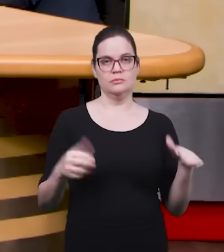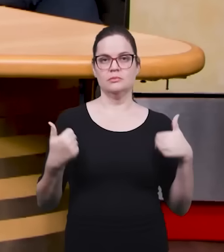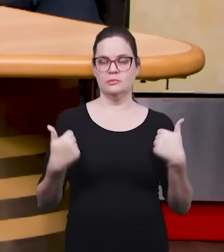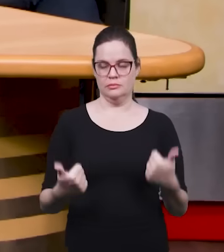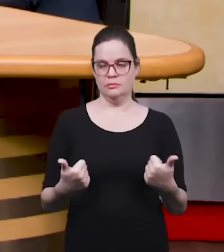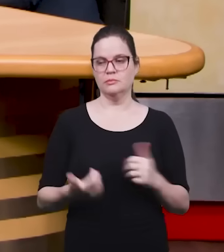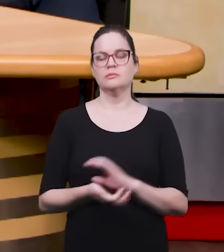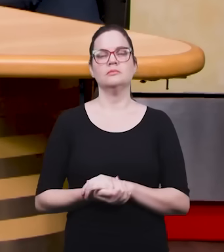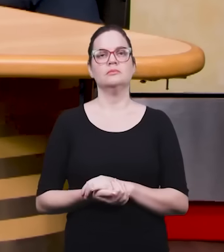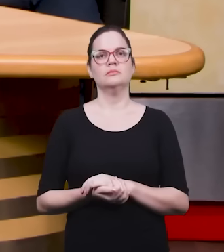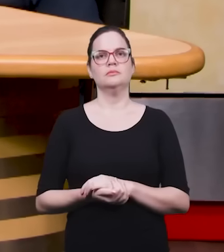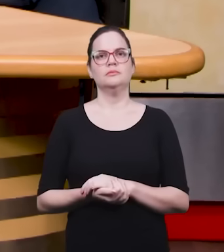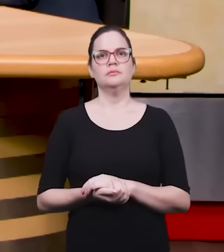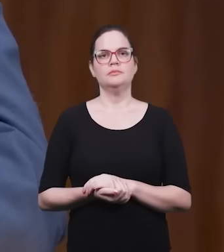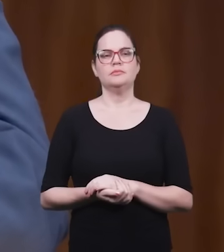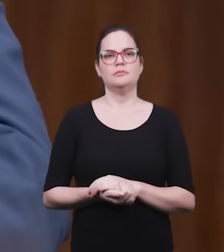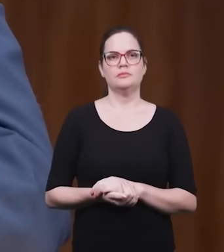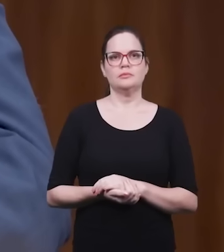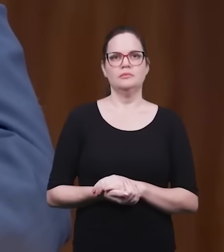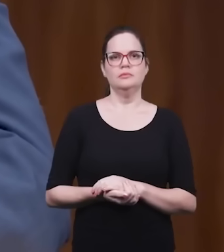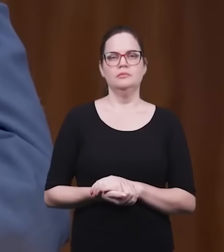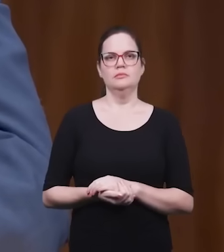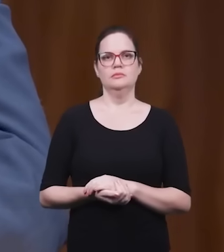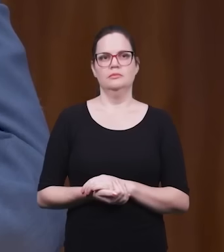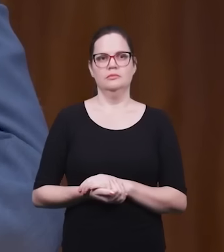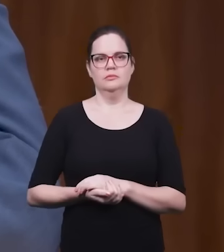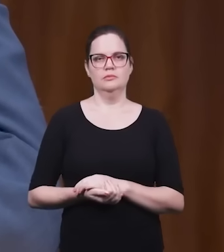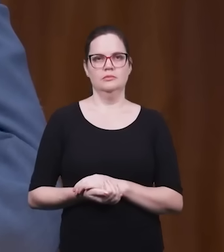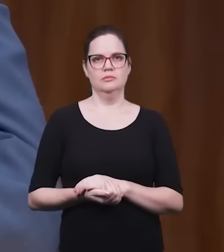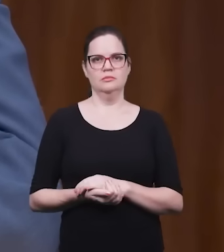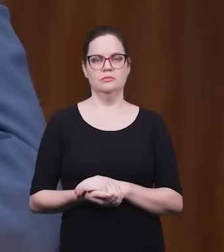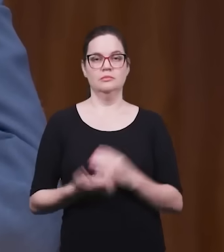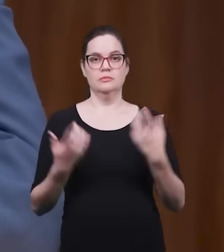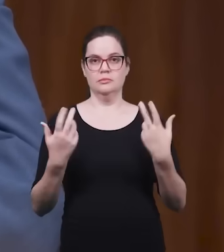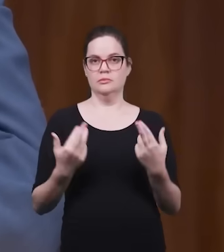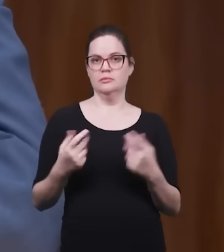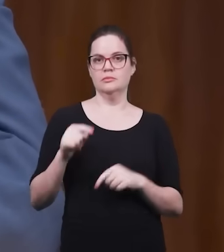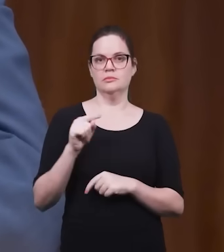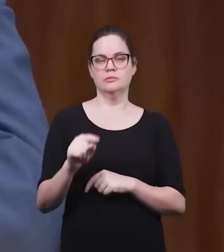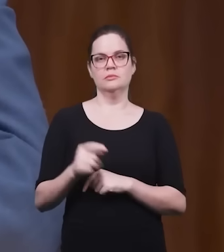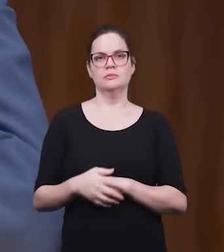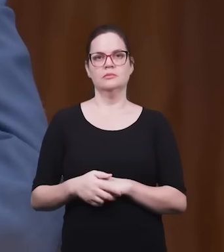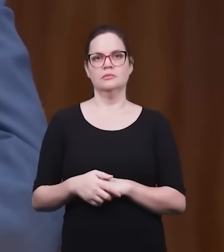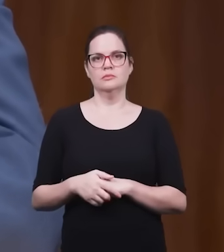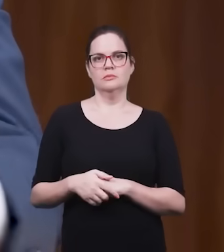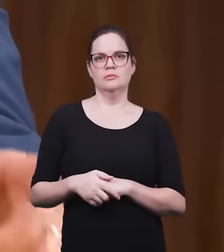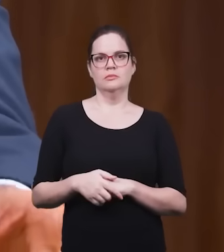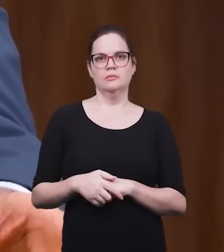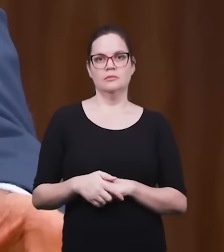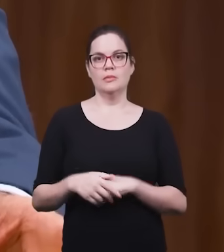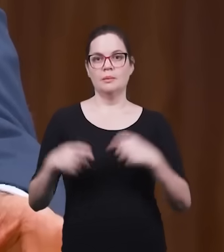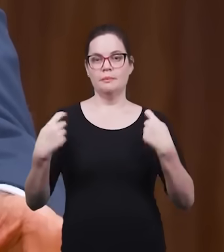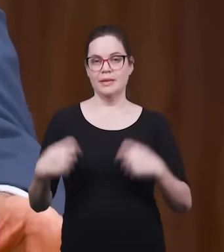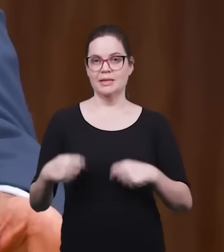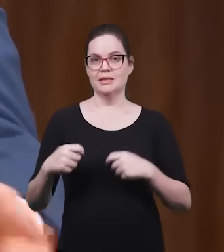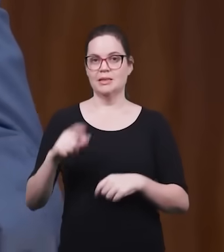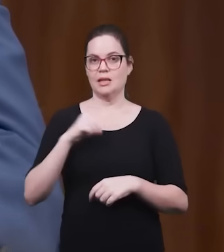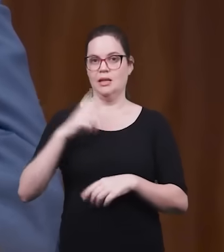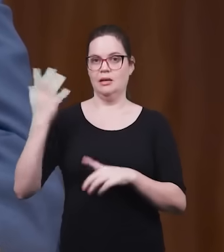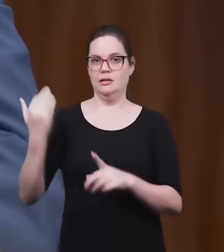Mas a não ser que haja, o Gilson falou, haja interpretação para que toda a